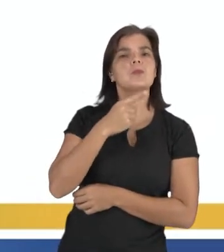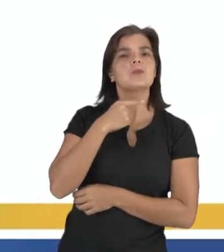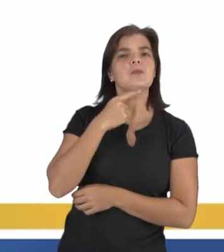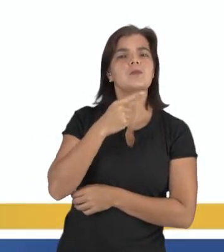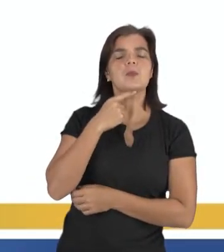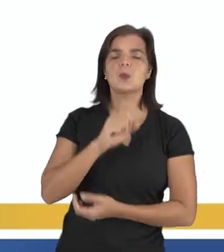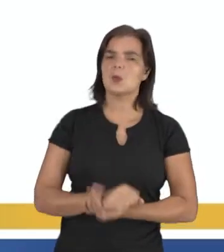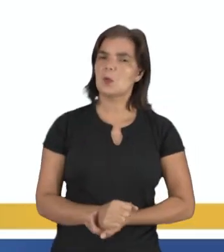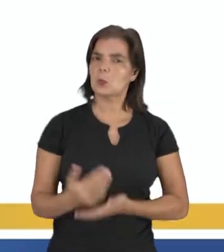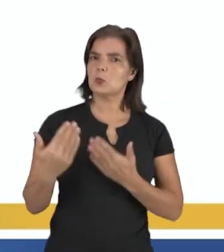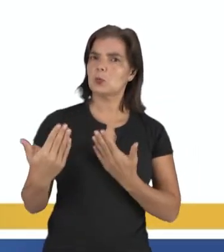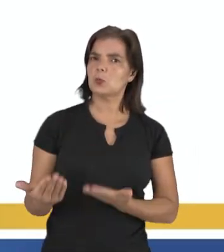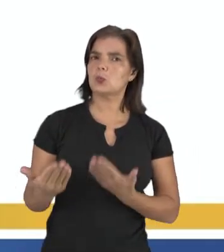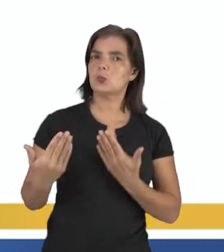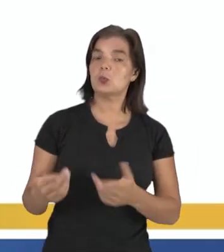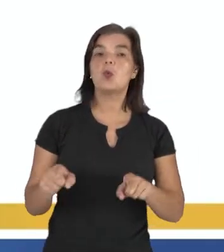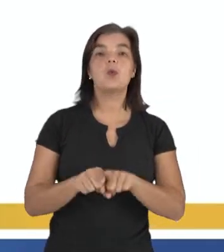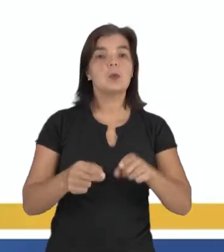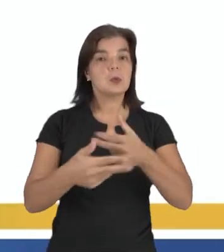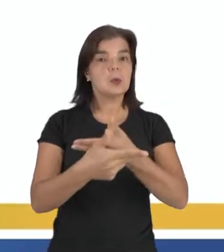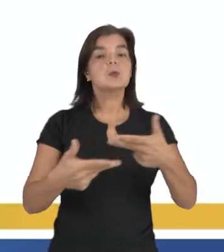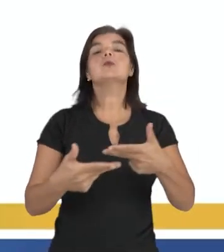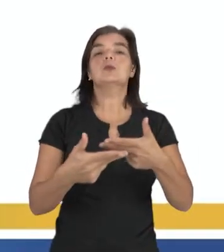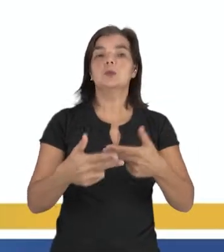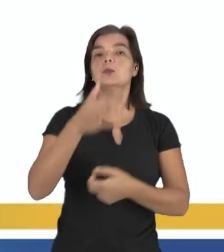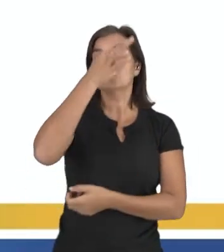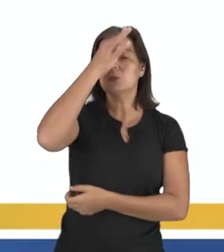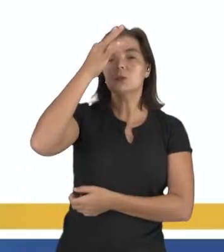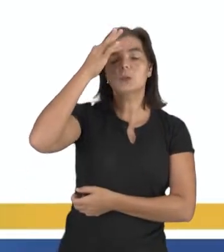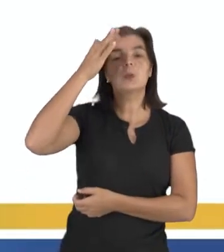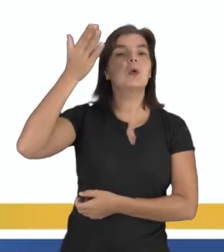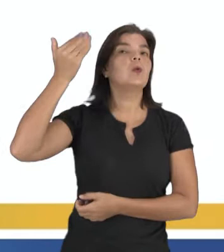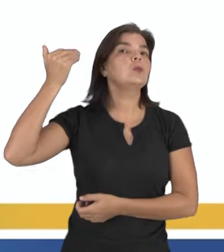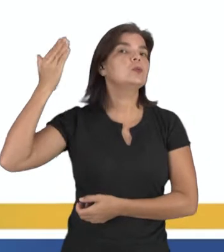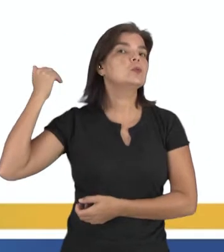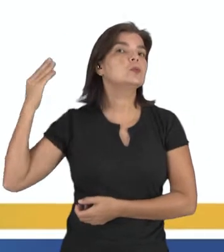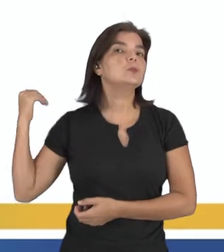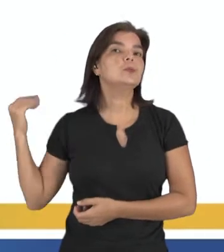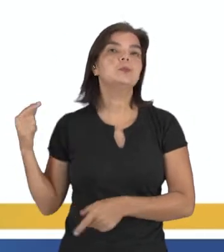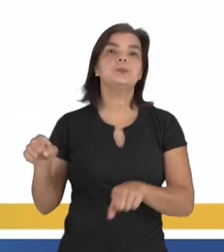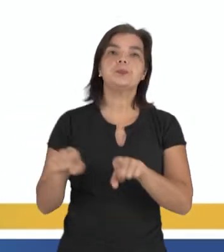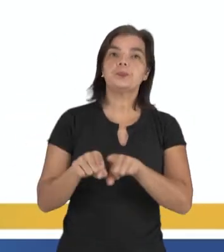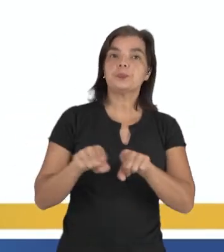Eu duvido. Uma das correntes filosóficas mais antigas, né, do